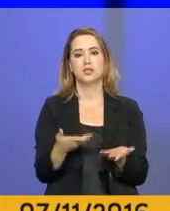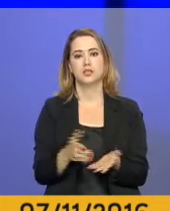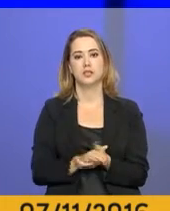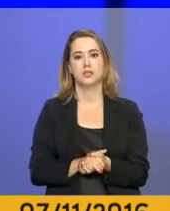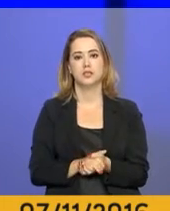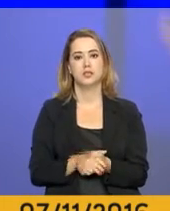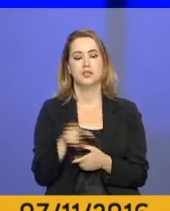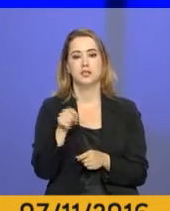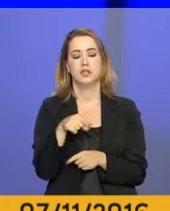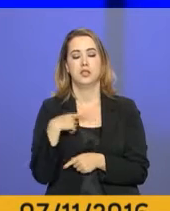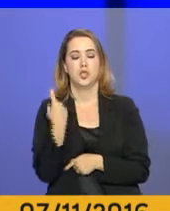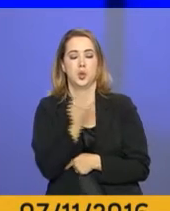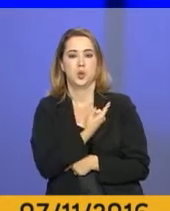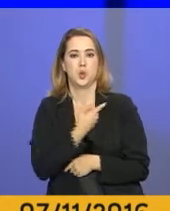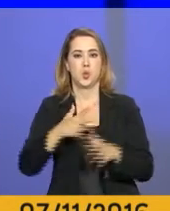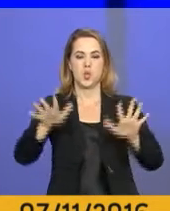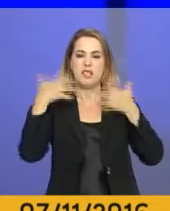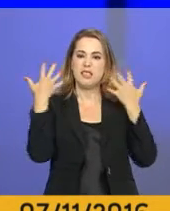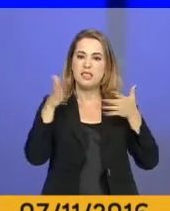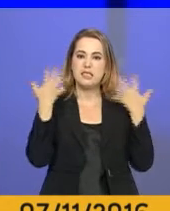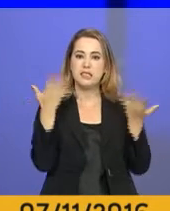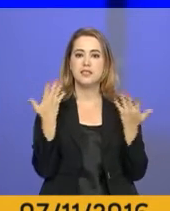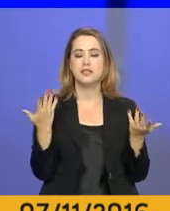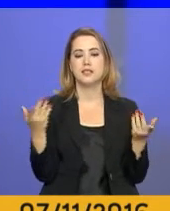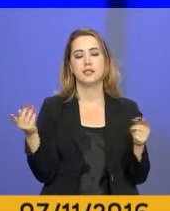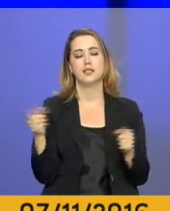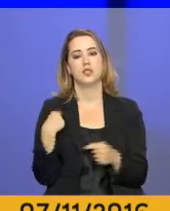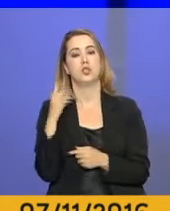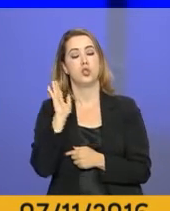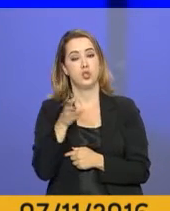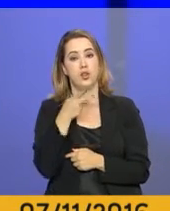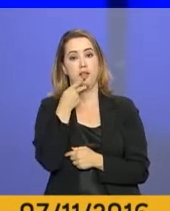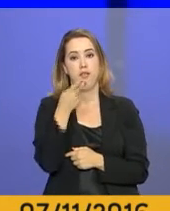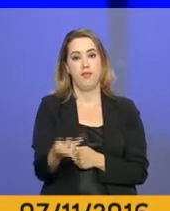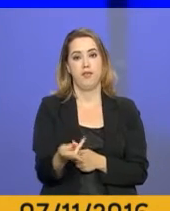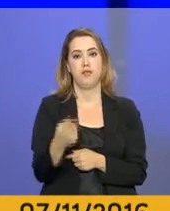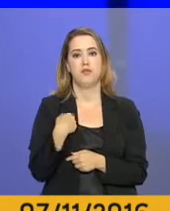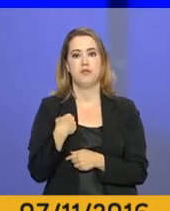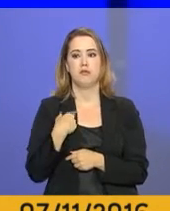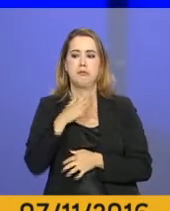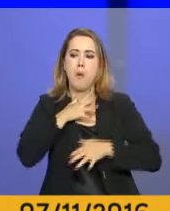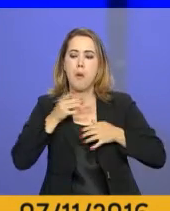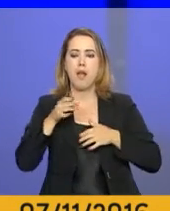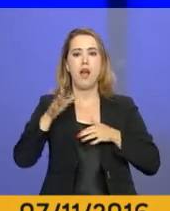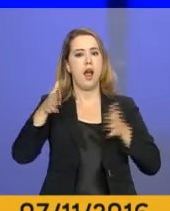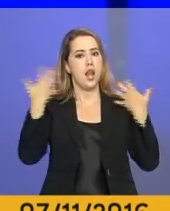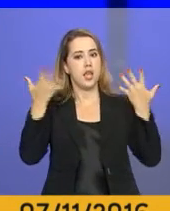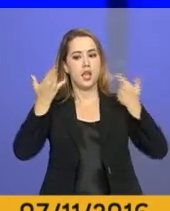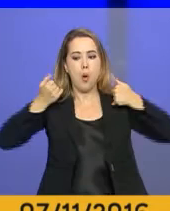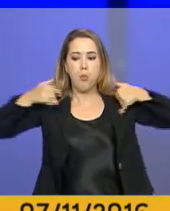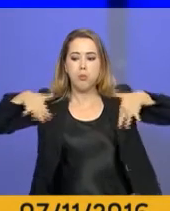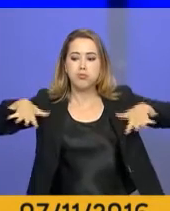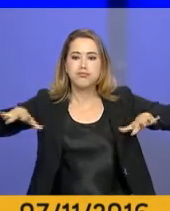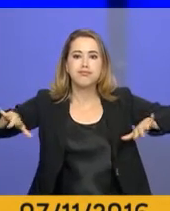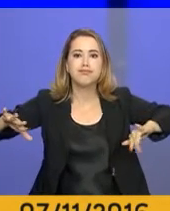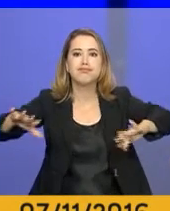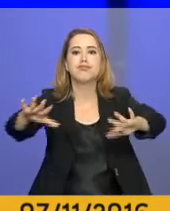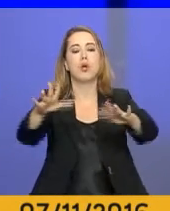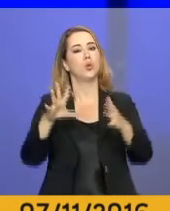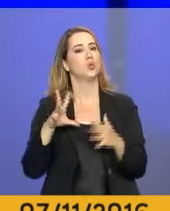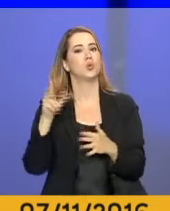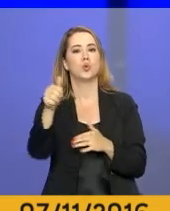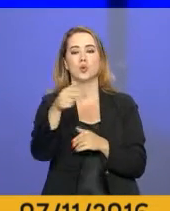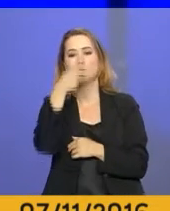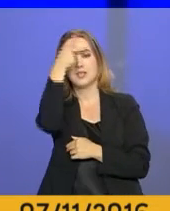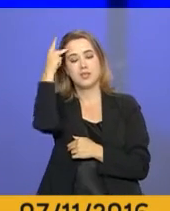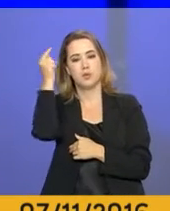a alegria que como acabei de mencionar tomou conta deste plenário deste